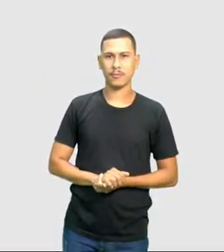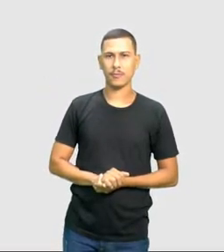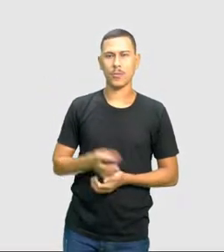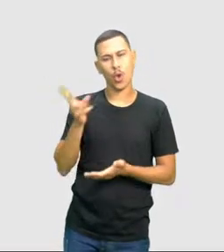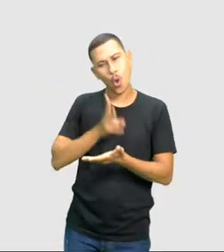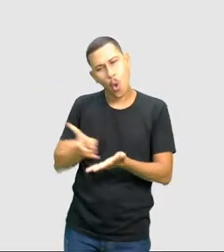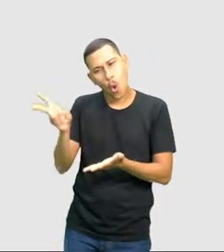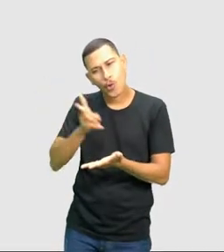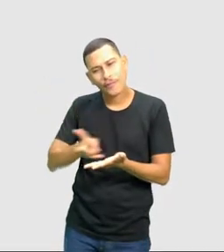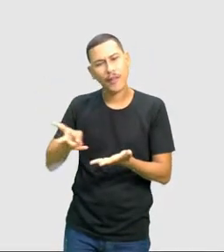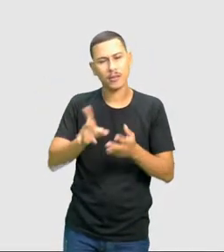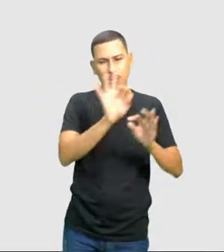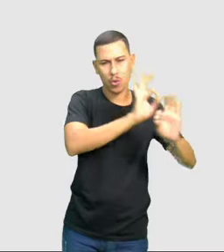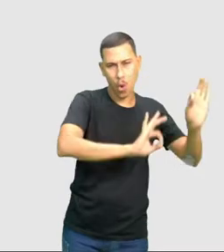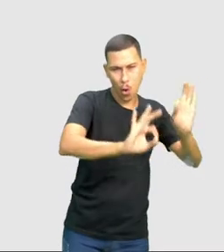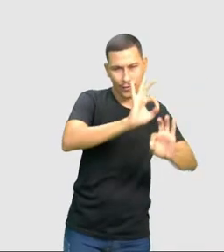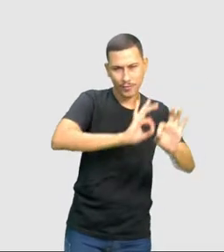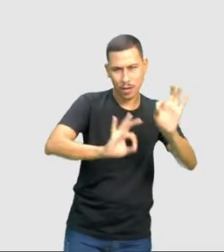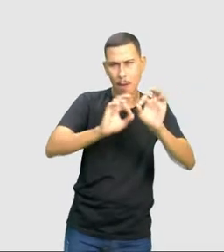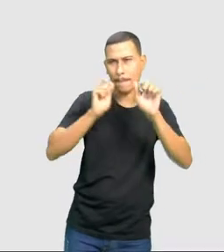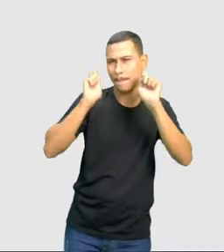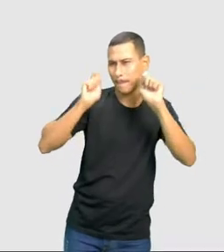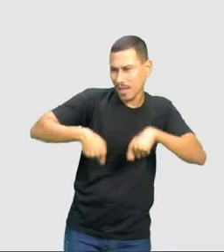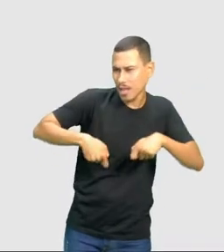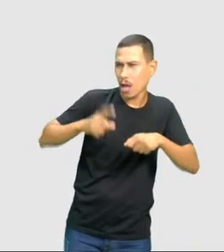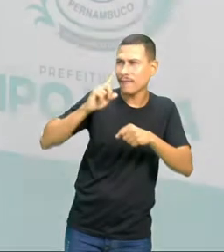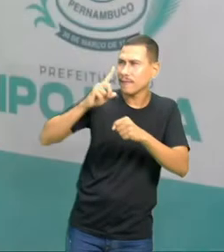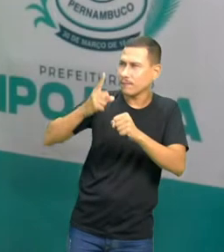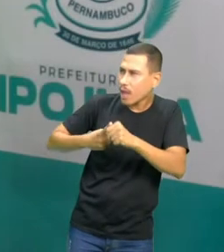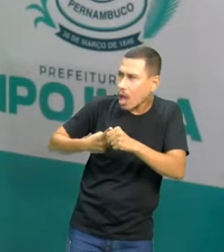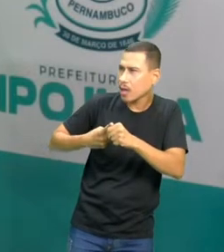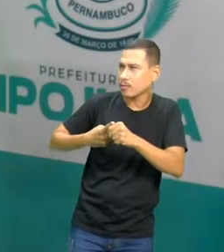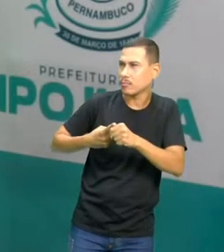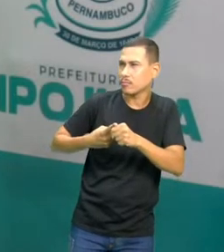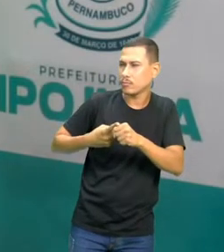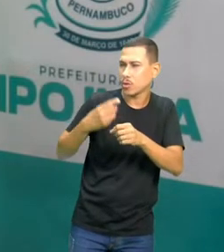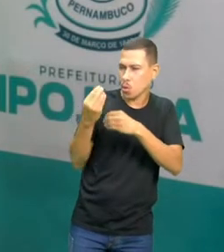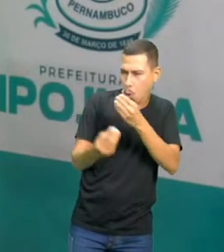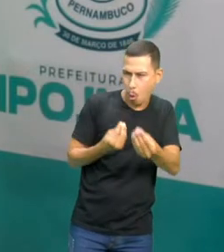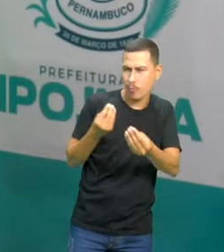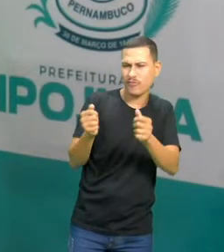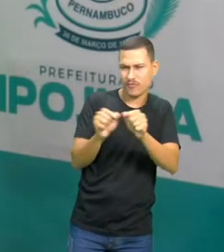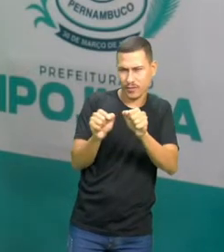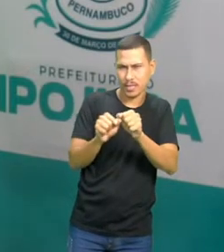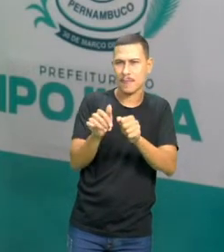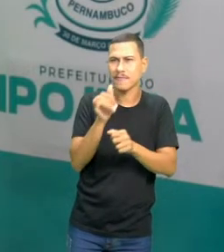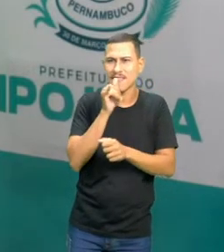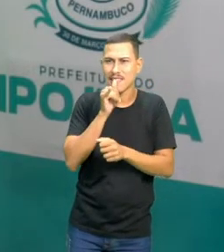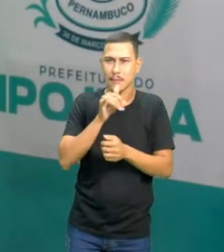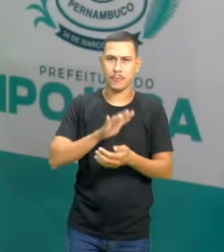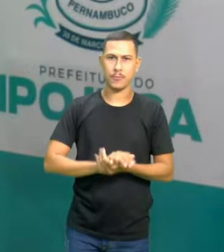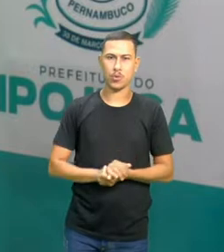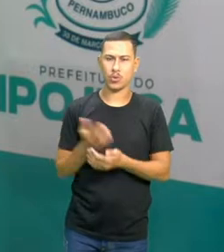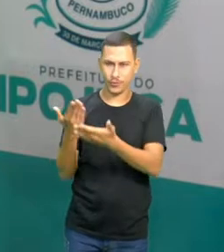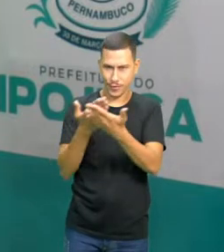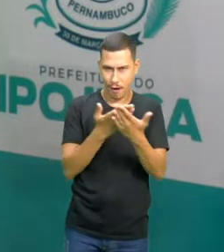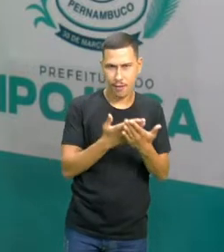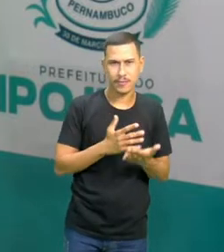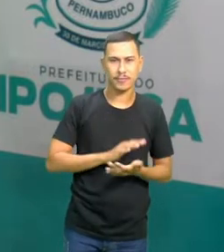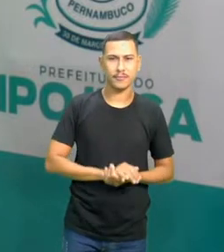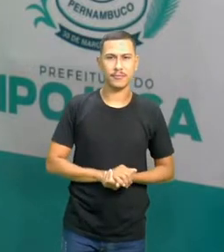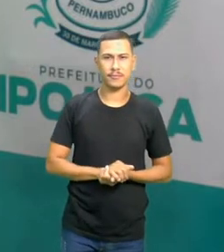um padrão, é preciso observar e identificá-lo, como fizemos no exemplo inicial da nossa aula.